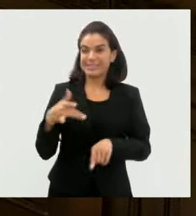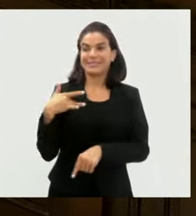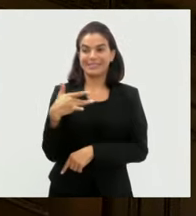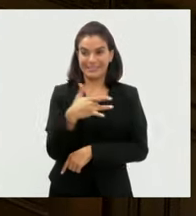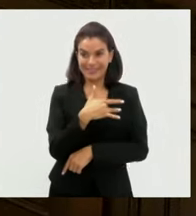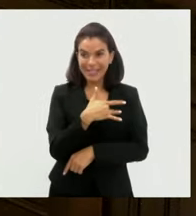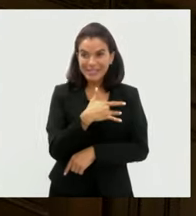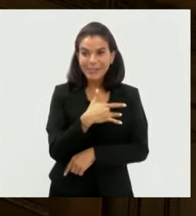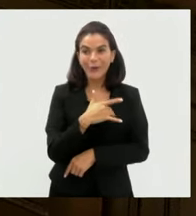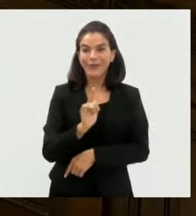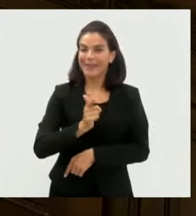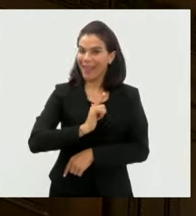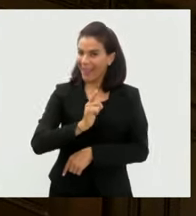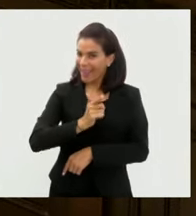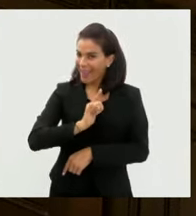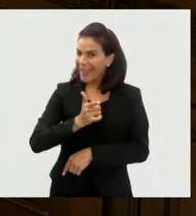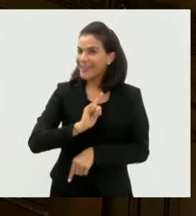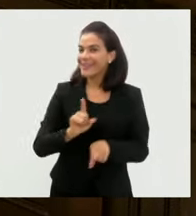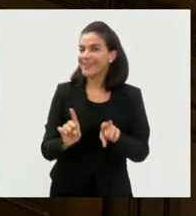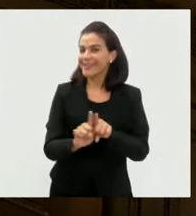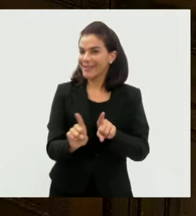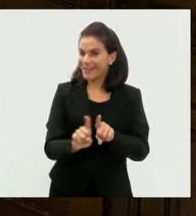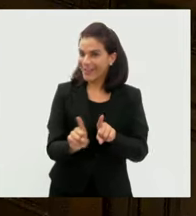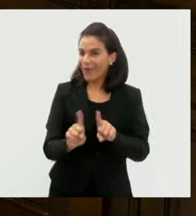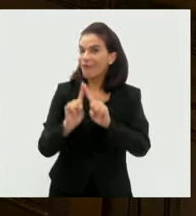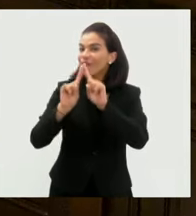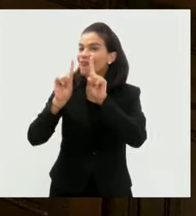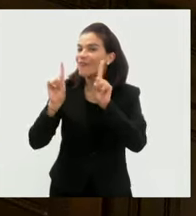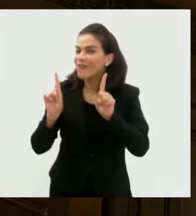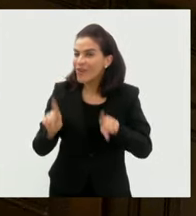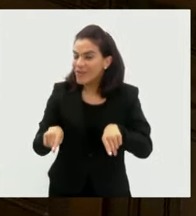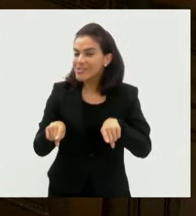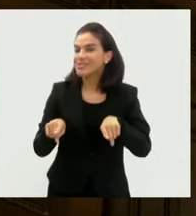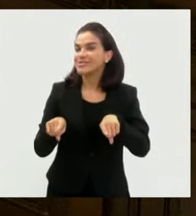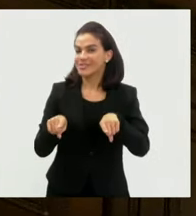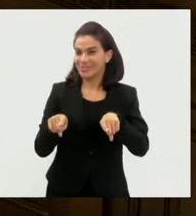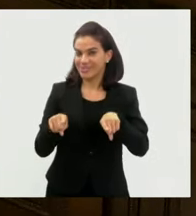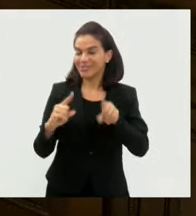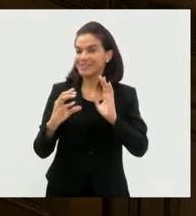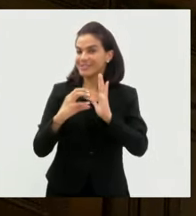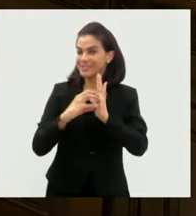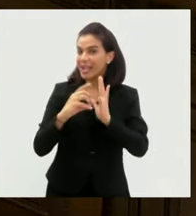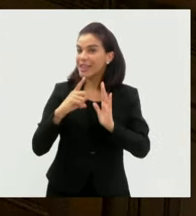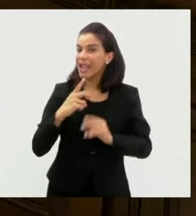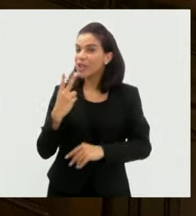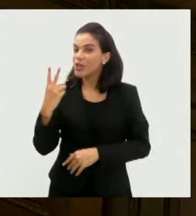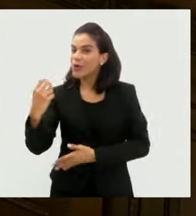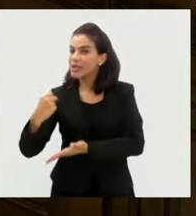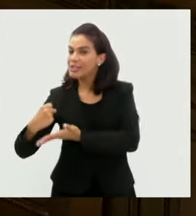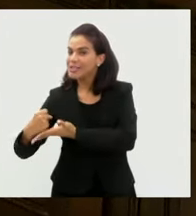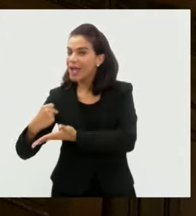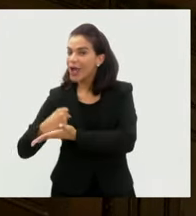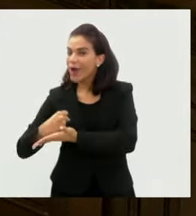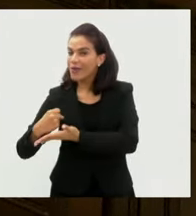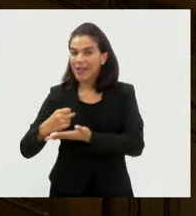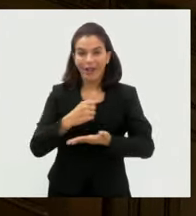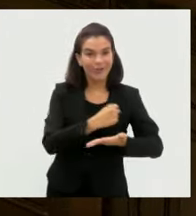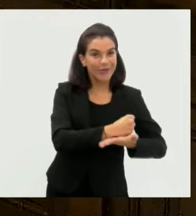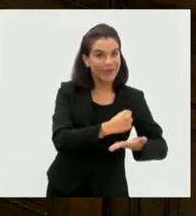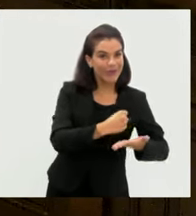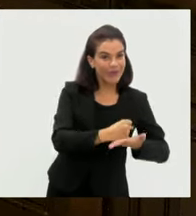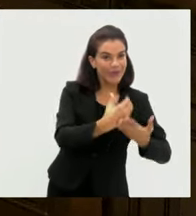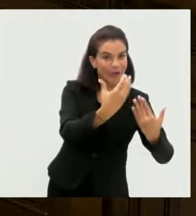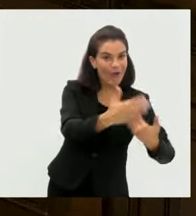saúde também acontece isso. Funcionário, servidor, que tem 2 matrículas no Estado, que